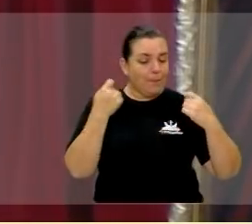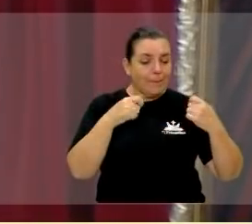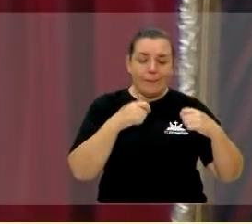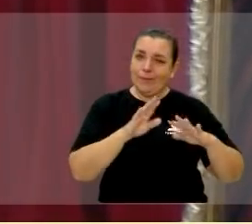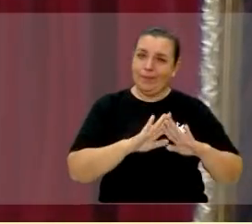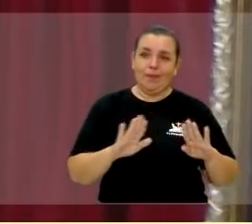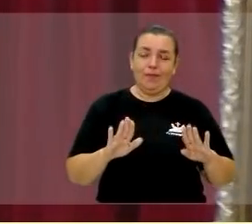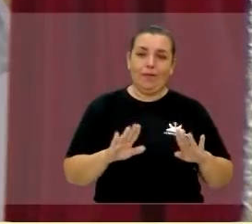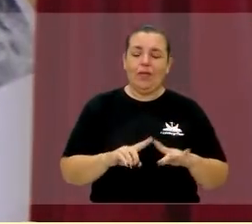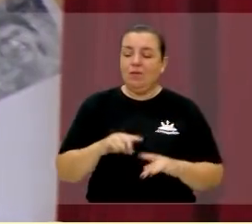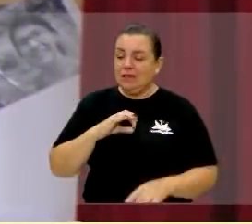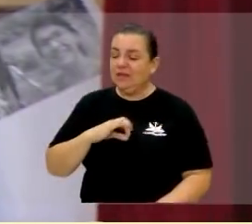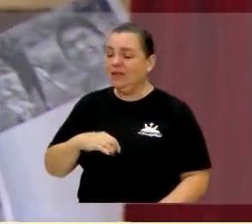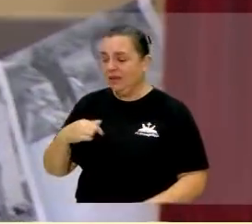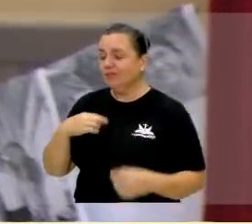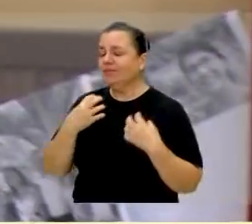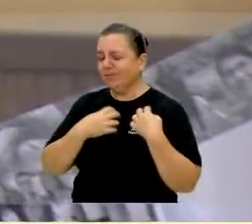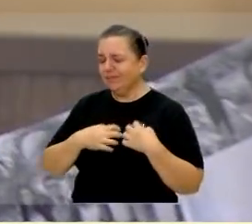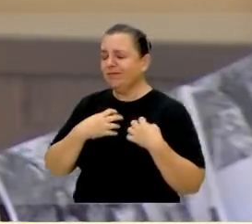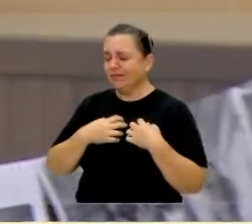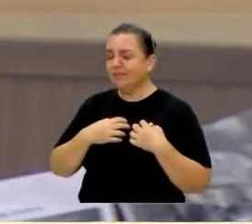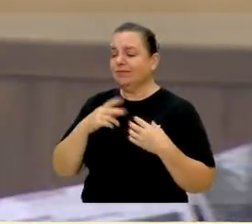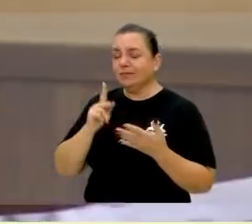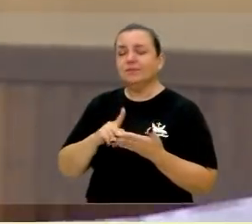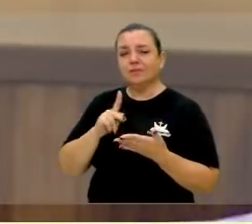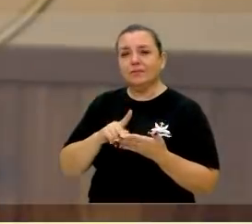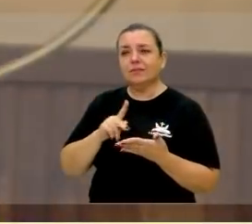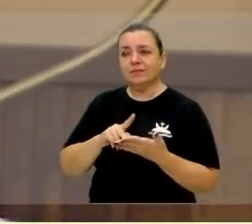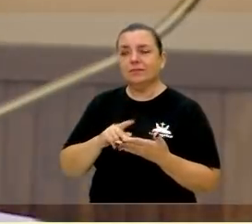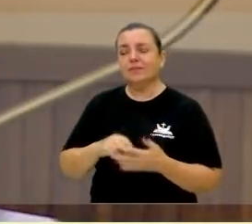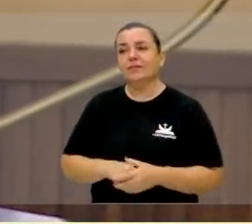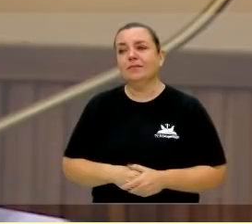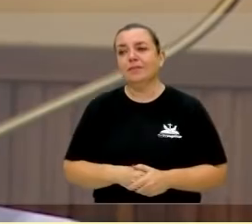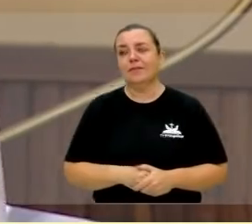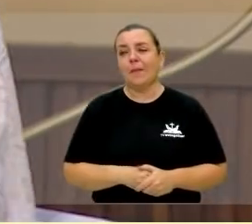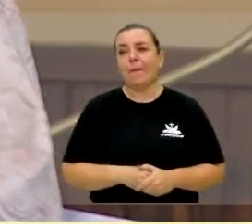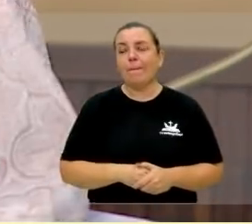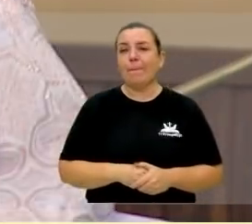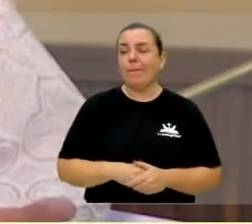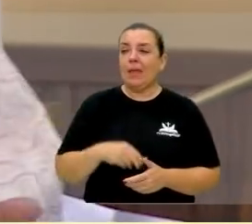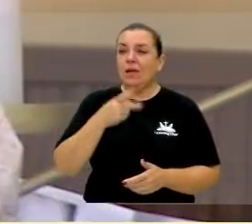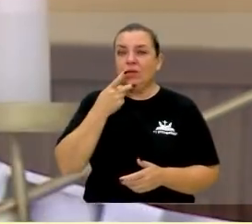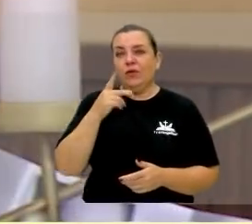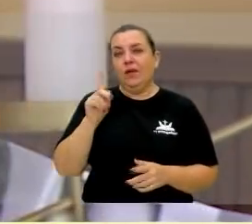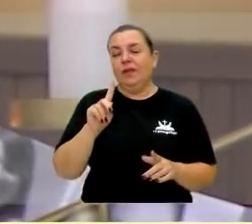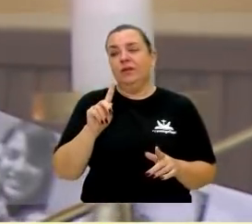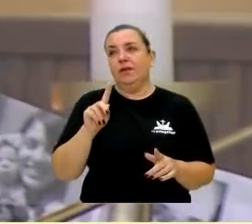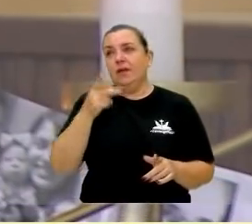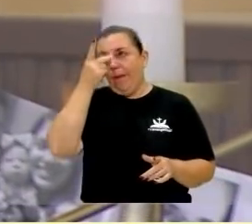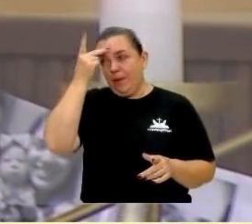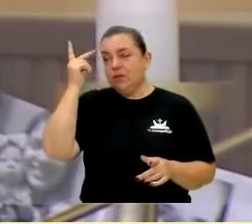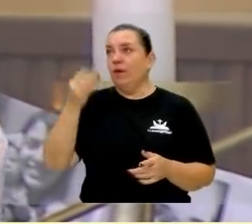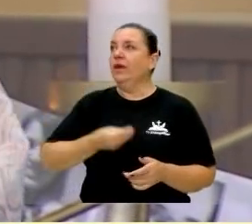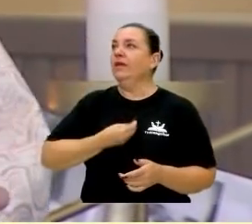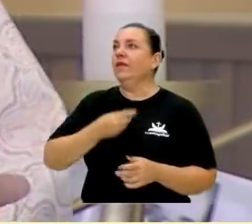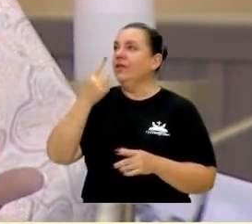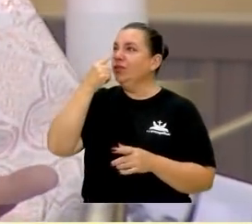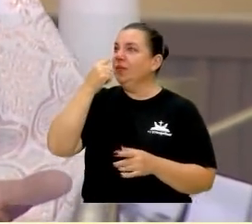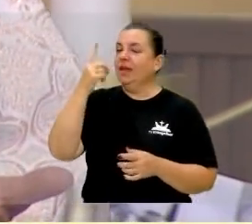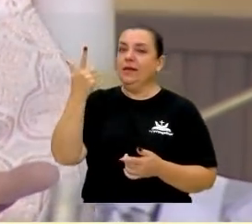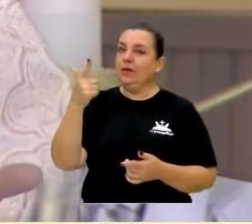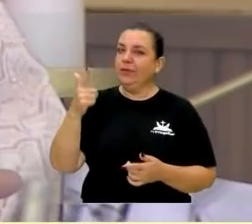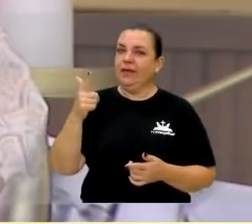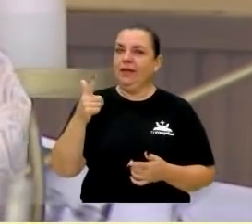Mas, padre, eu estou perturbado. Eu não estou dizendo que quem não vive na intimidade de Jesus não tem